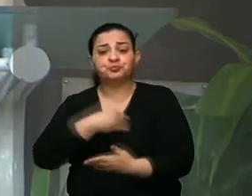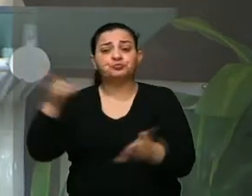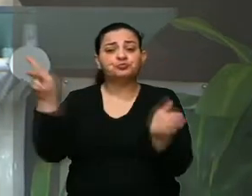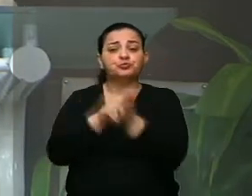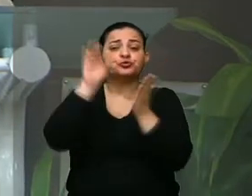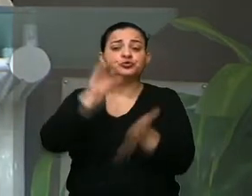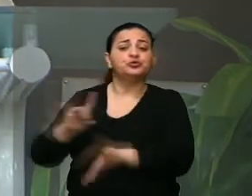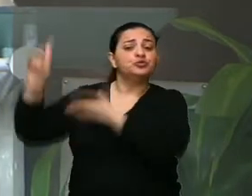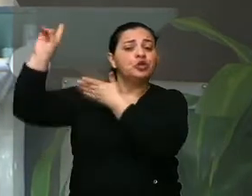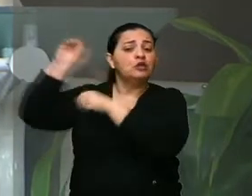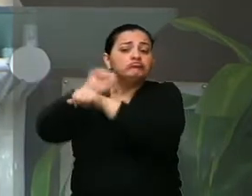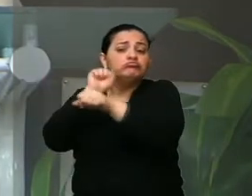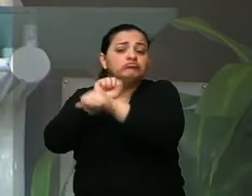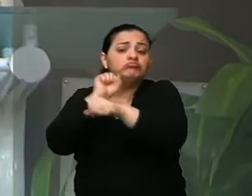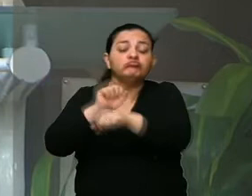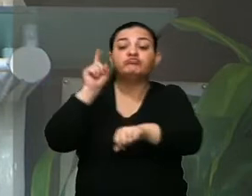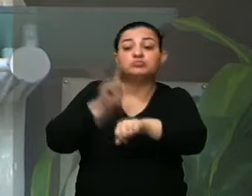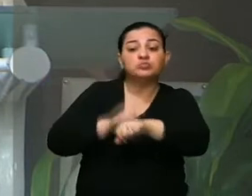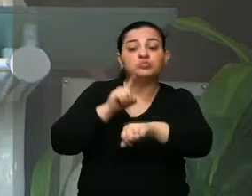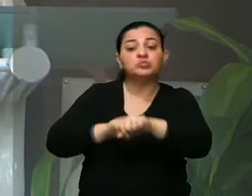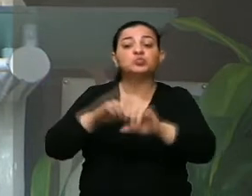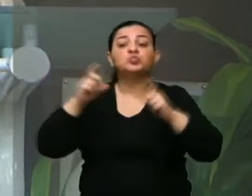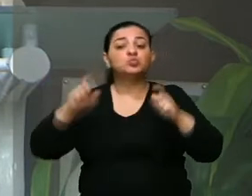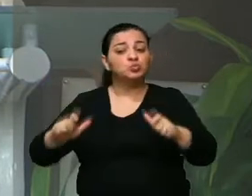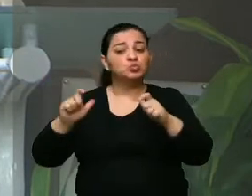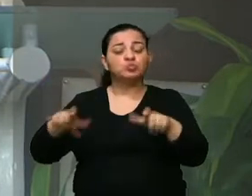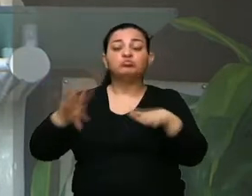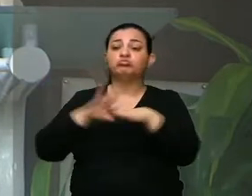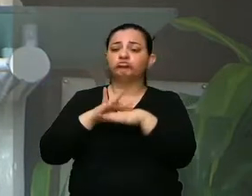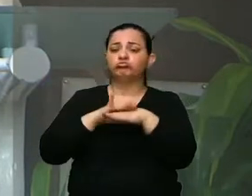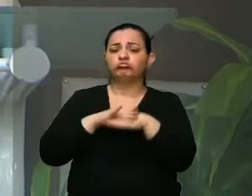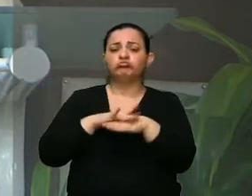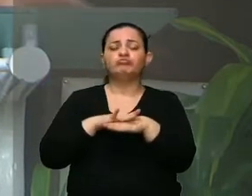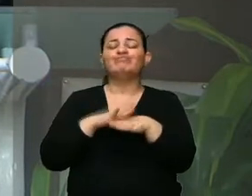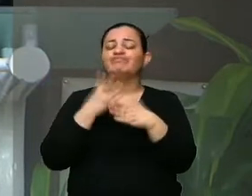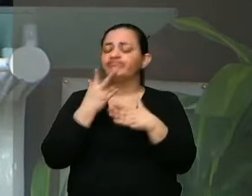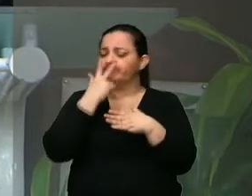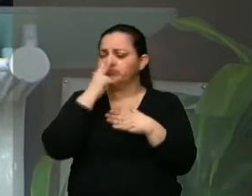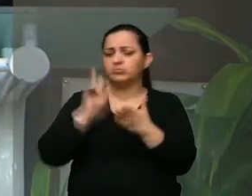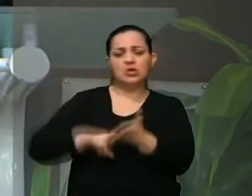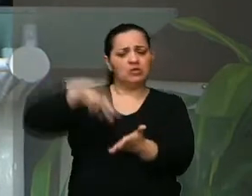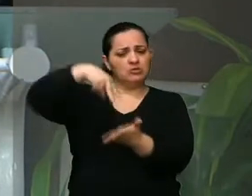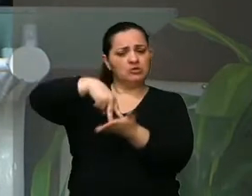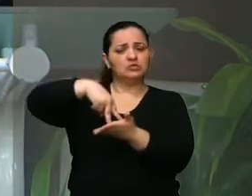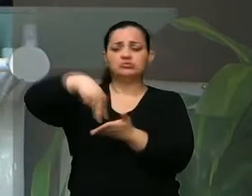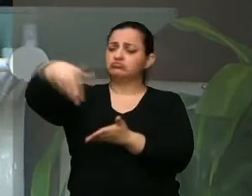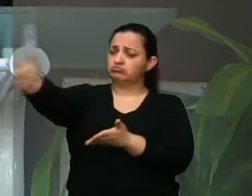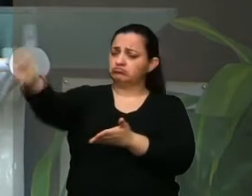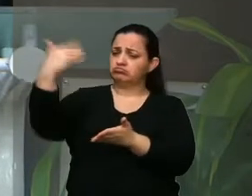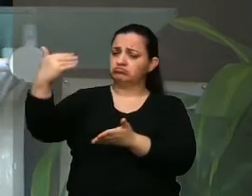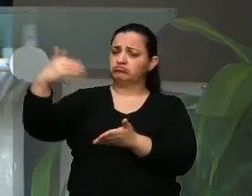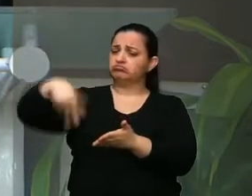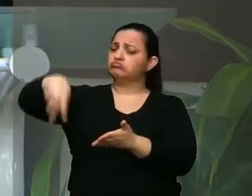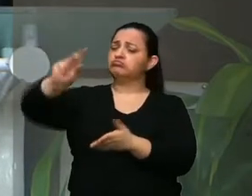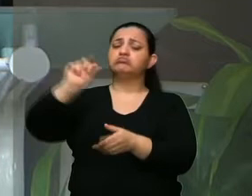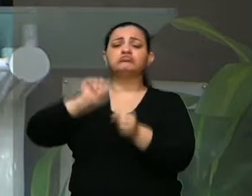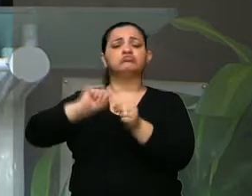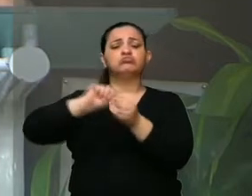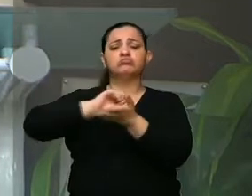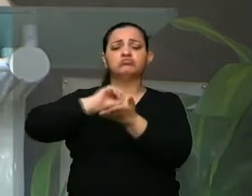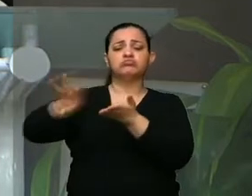esperando chegar ao ponto onde aquela enfermidade será um levante se e isto